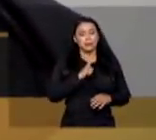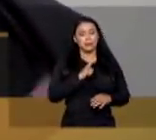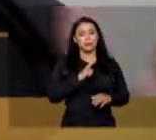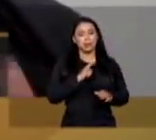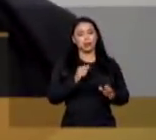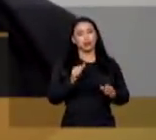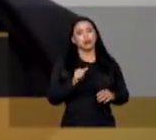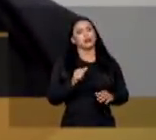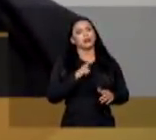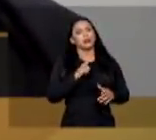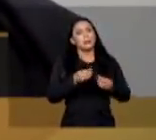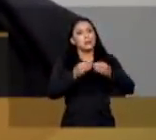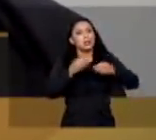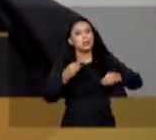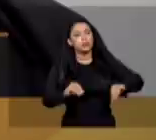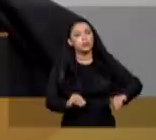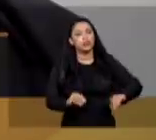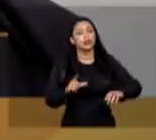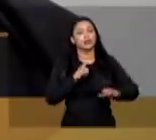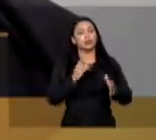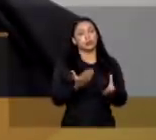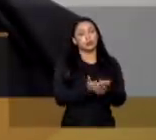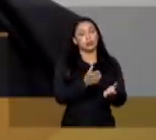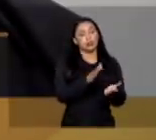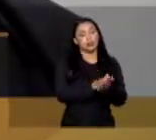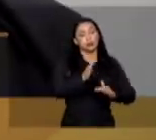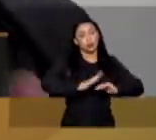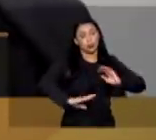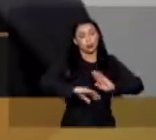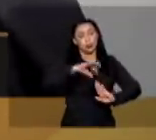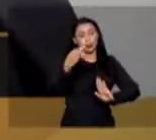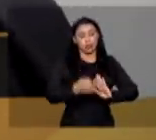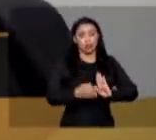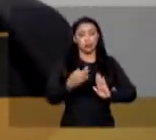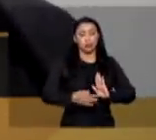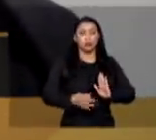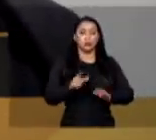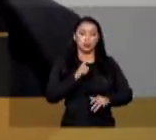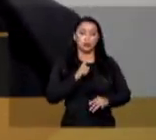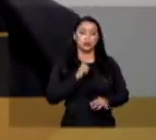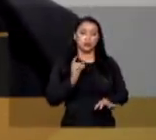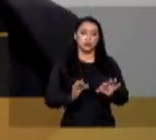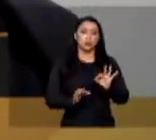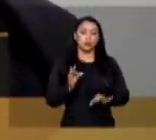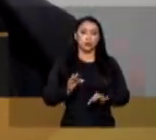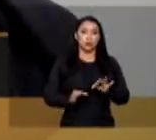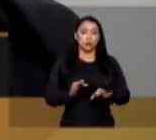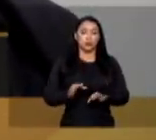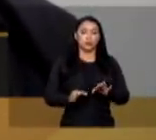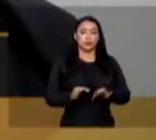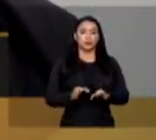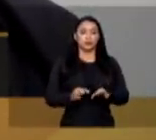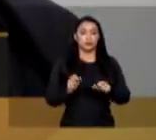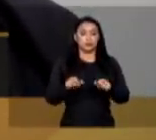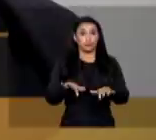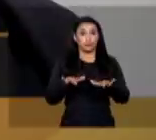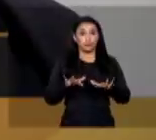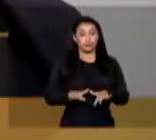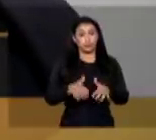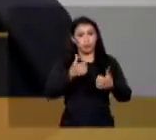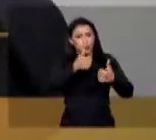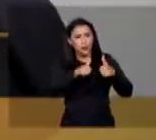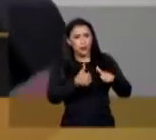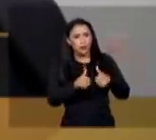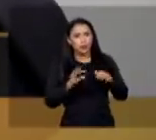a afetação ou a prejudicialidade de um processo de competência das turmas que já tenha sido julgado pelos órgãos fracionários para que o plenário possa